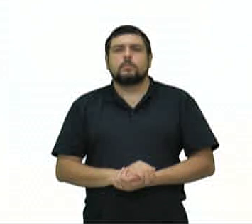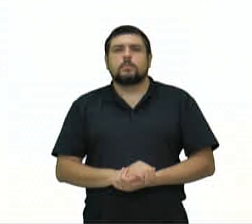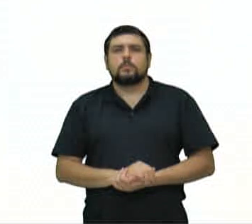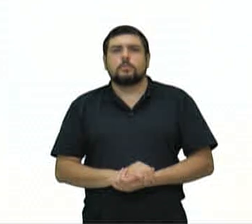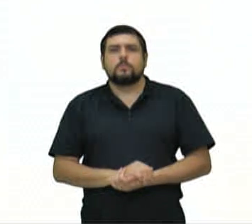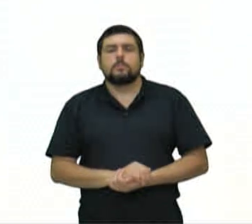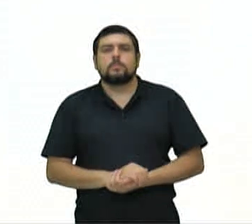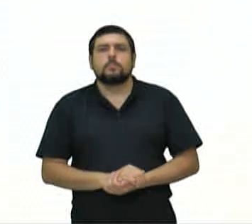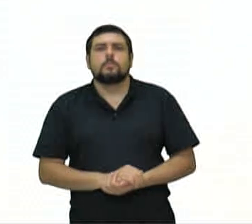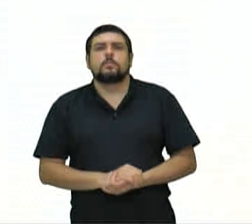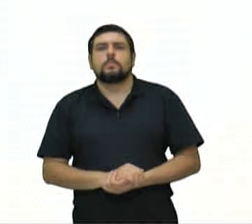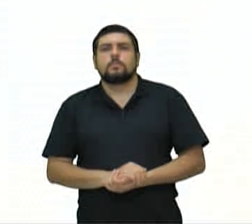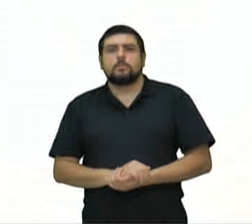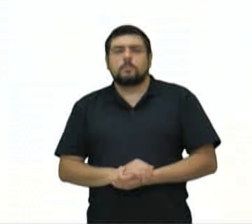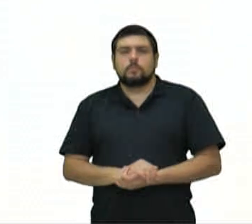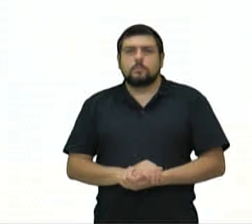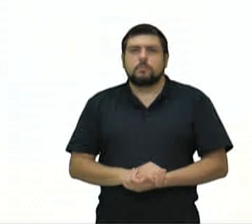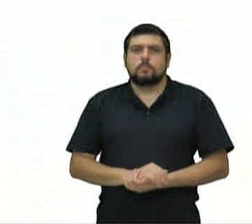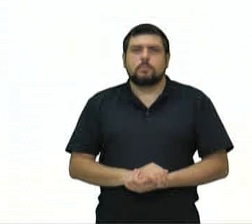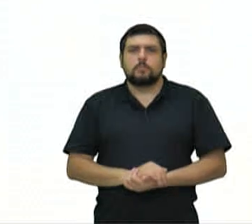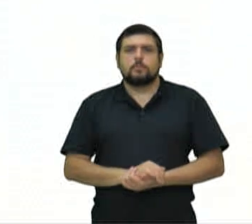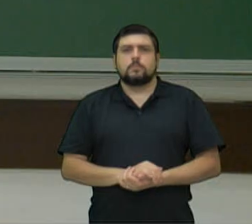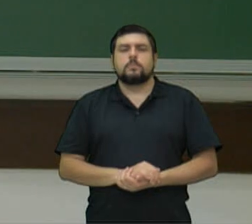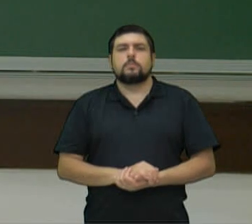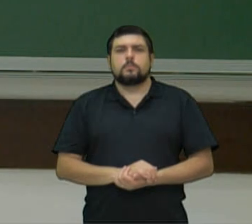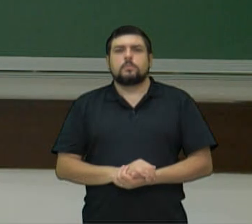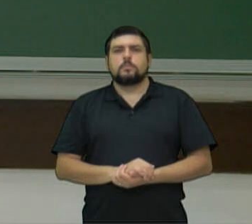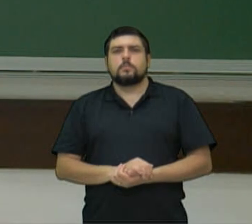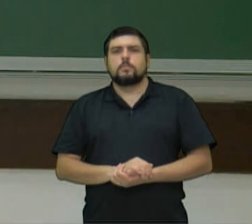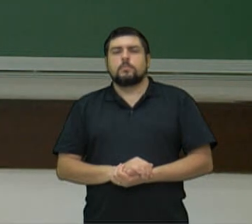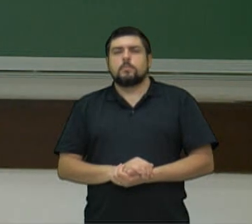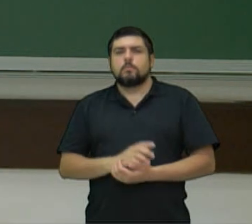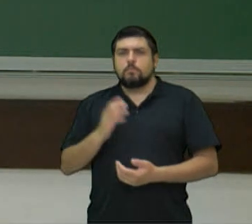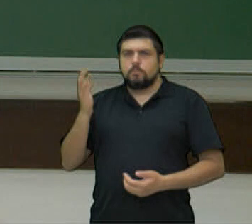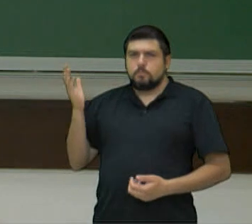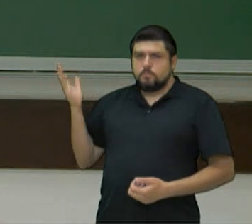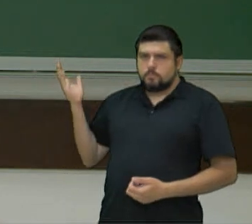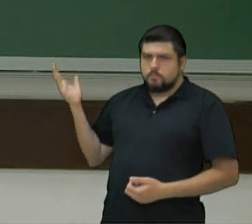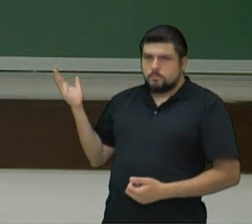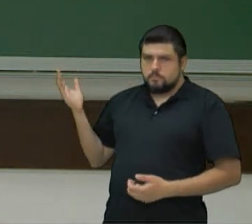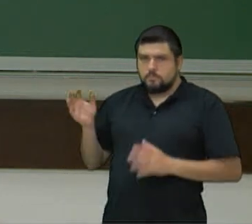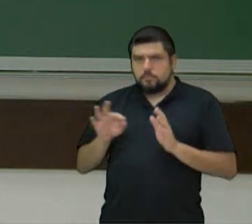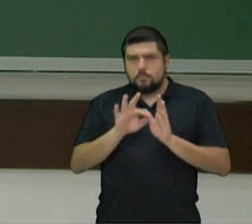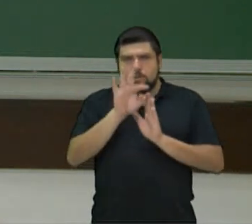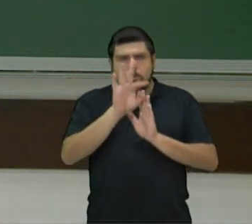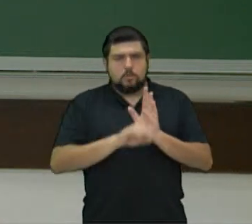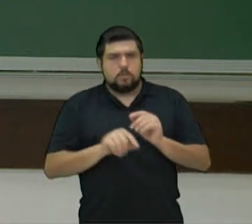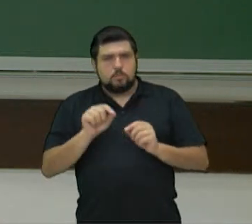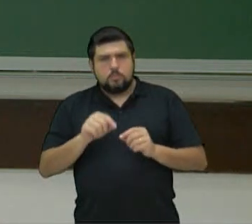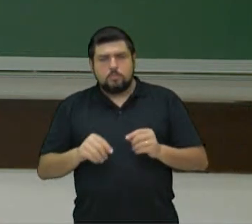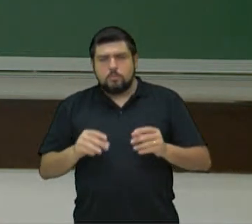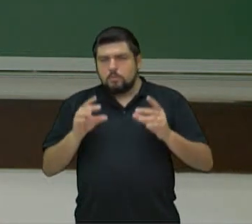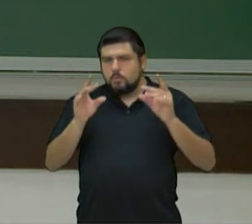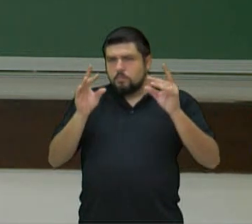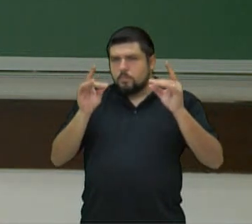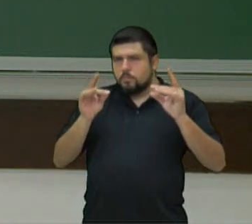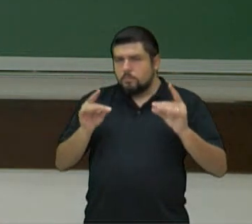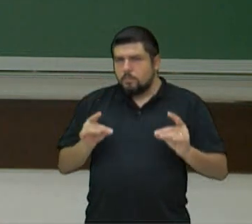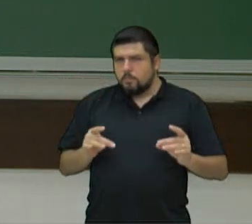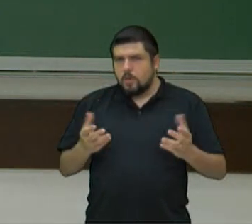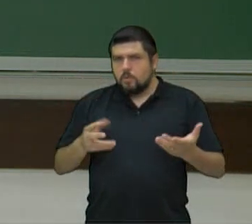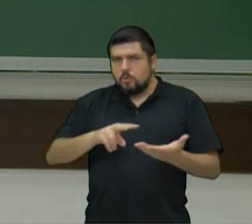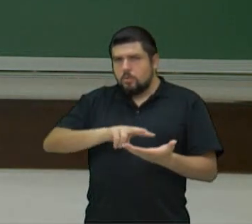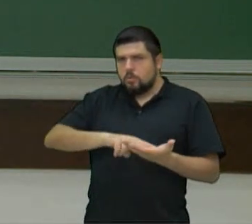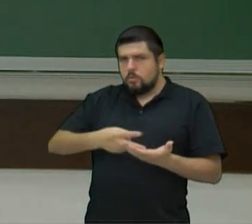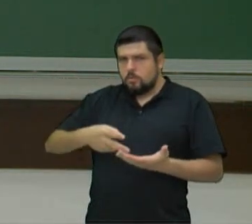hills, cloaking them in mist. Aqui ela faz uma descrição e agora a gente vai fazer a tradução do texto,